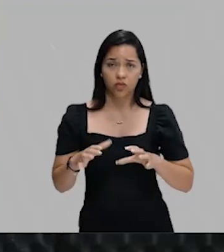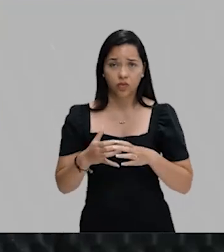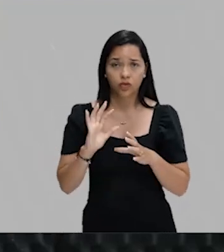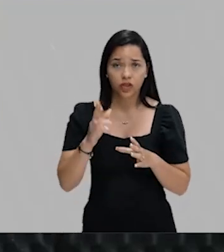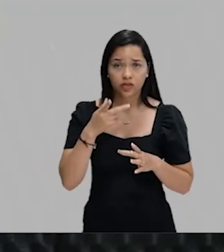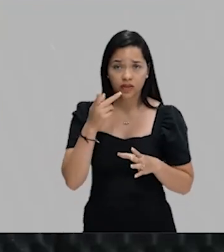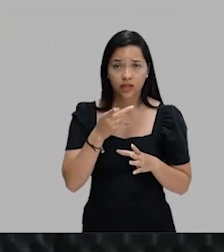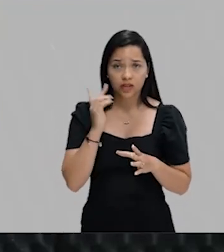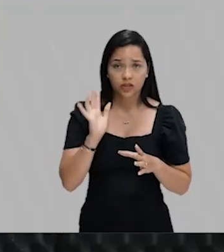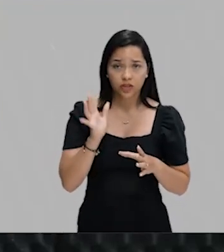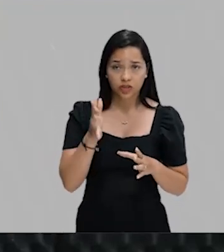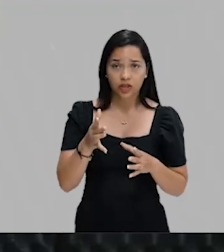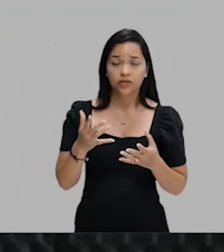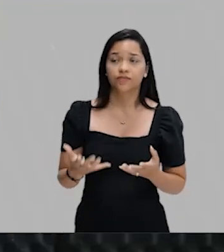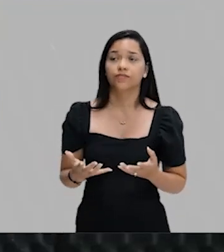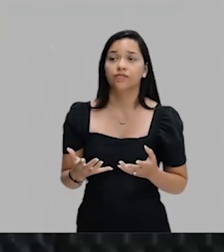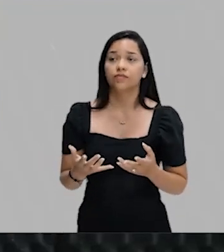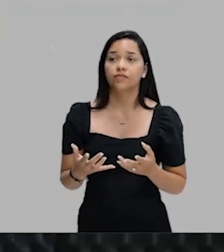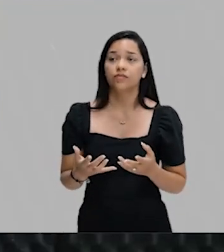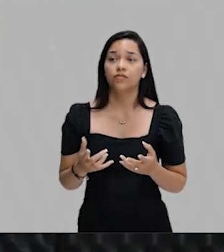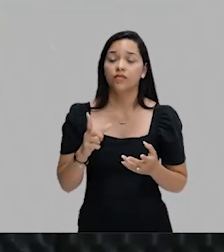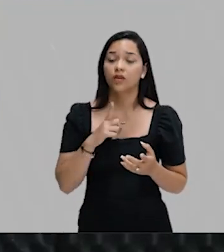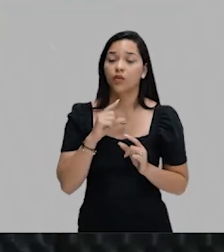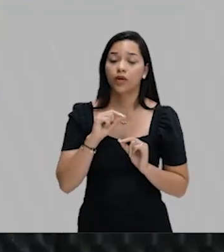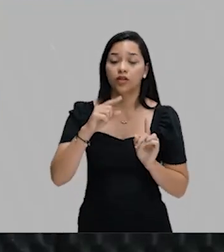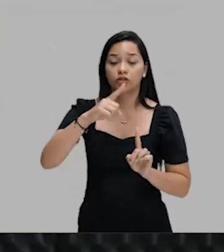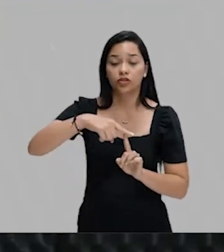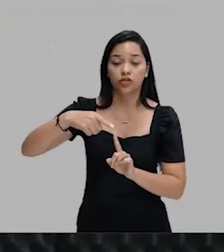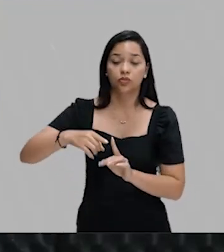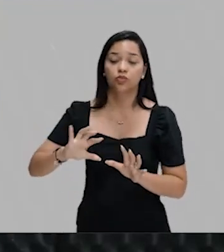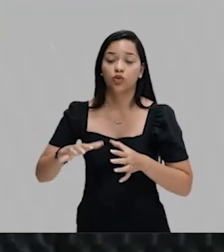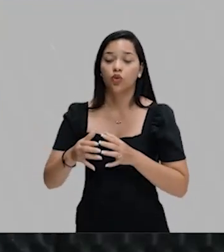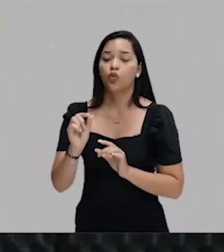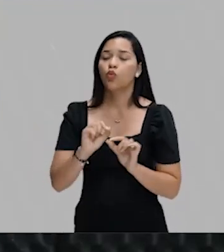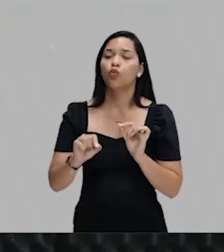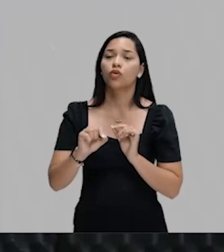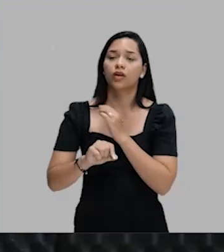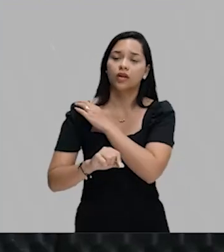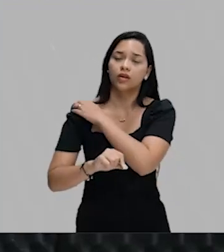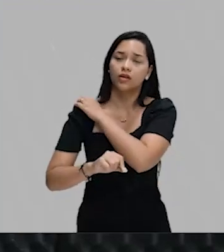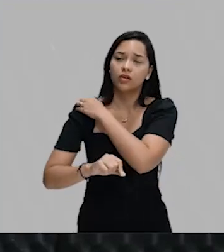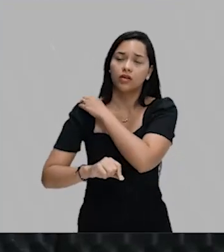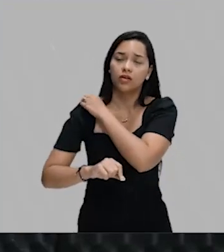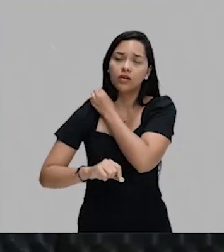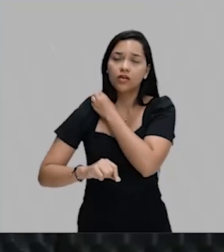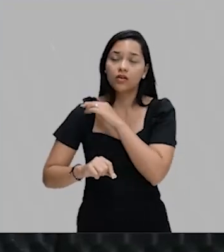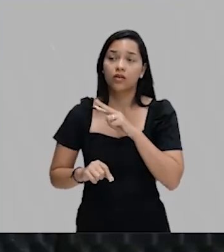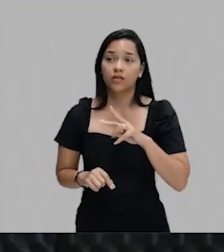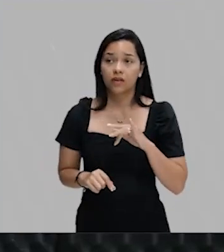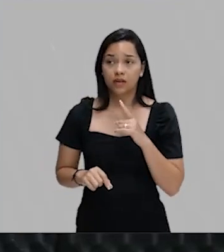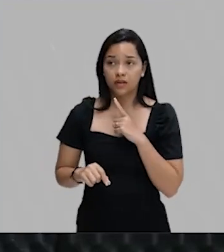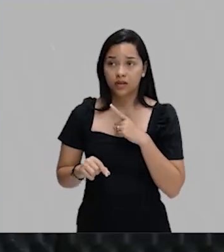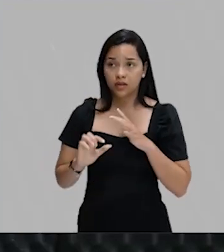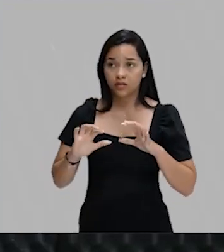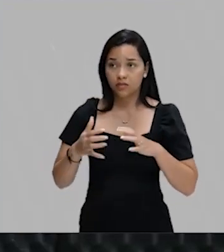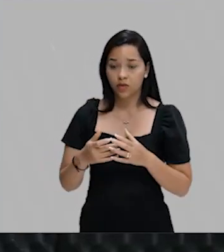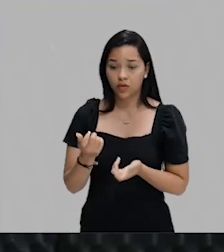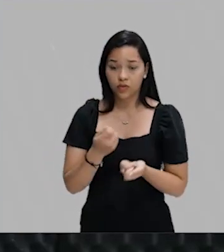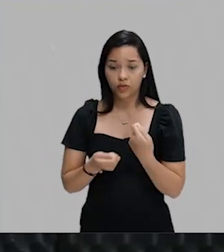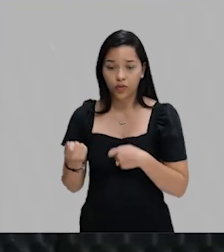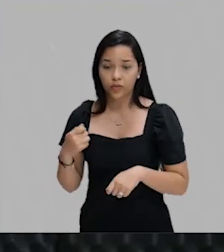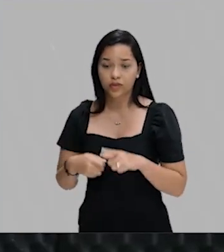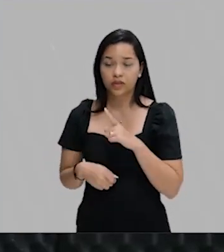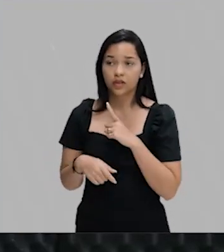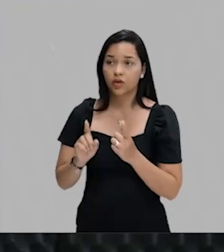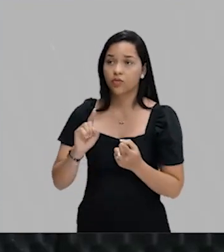te disse há pouco, vão existir tipos de integração. O que significa dizer, Marcos? Basicamente, vão existir blocos econômicos que